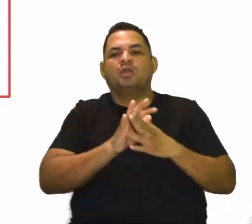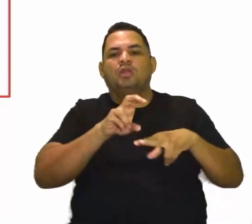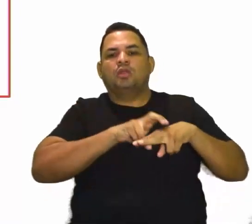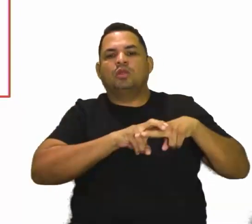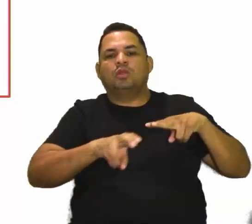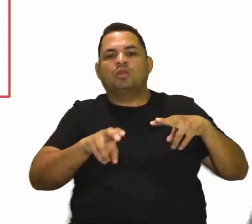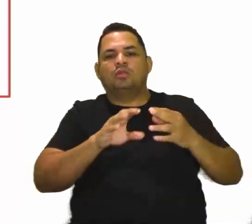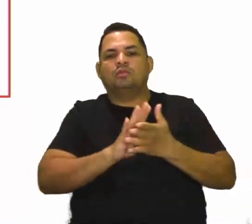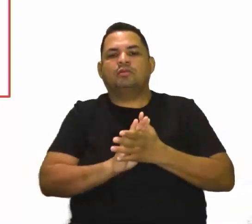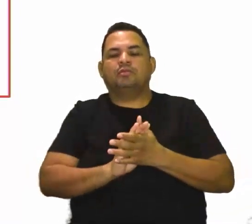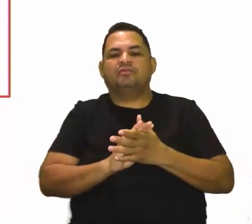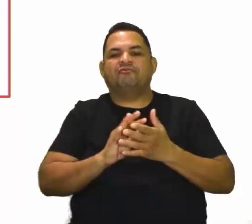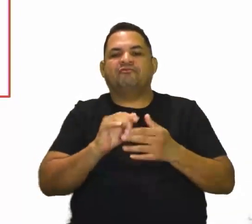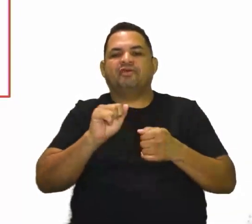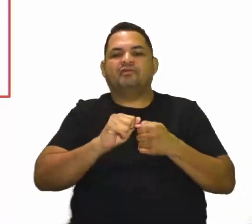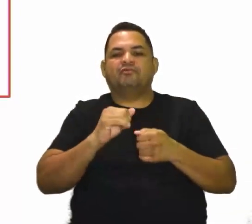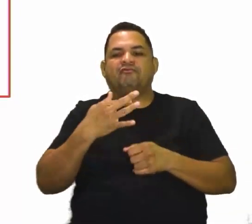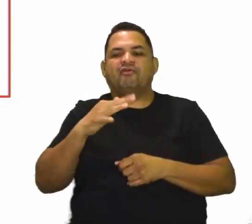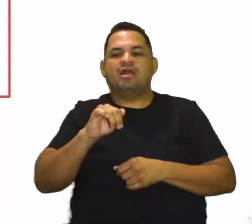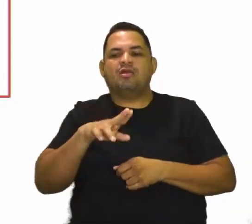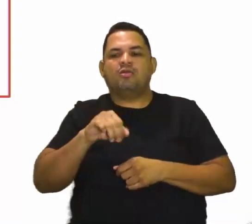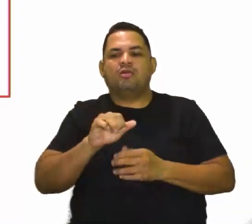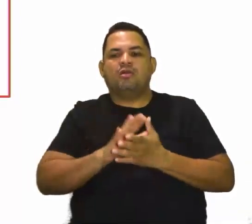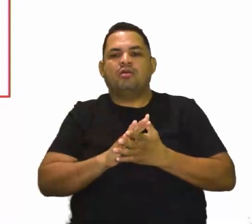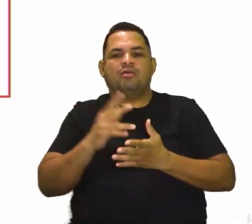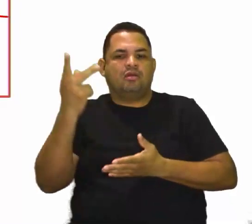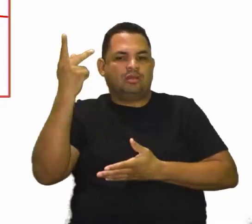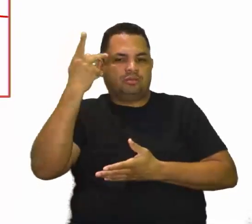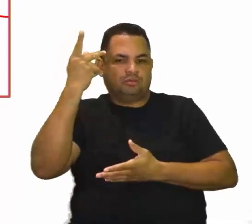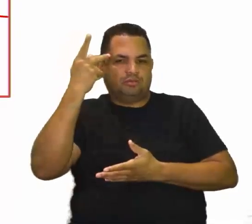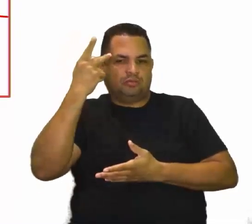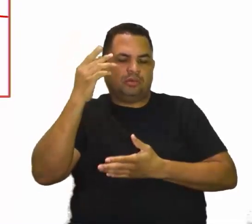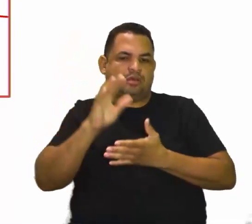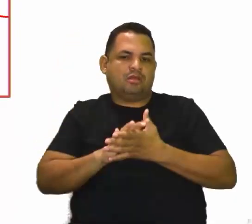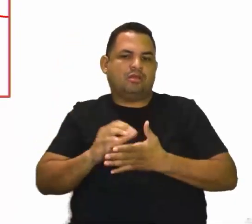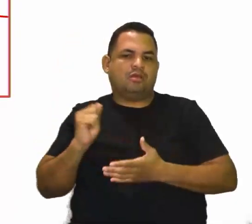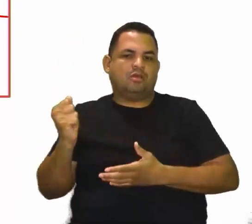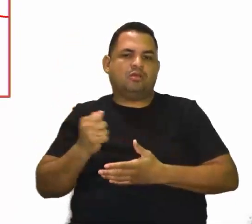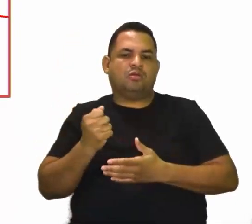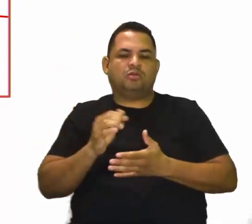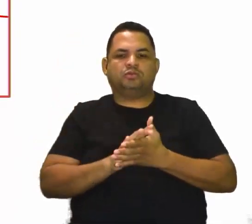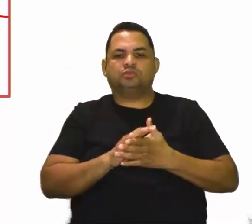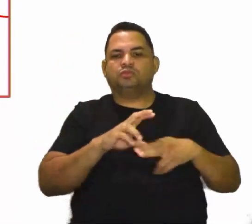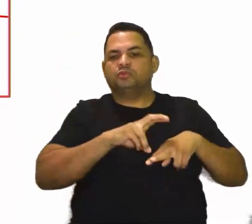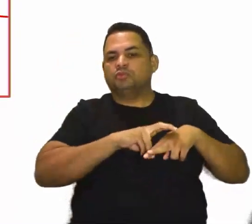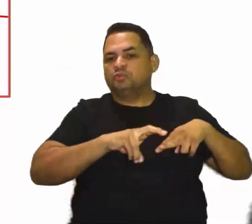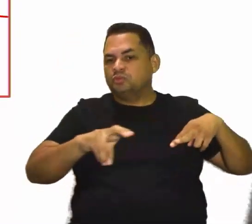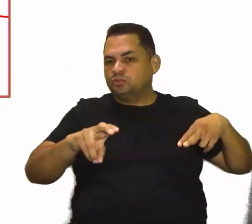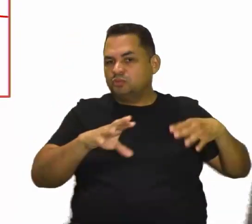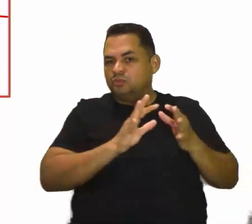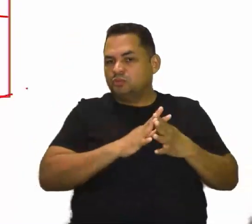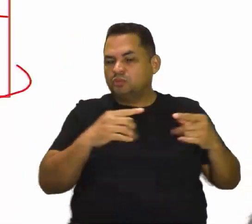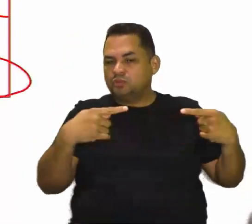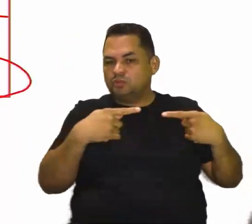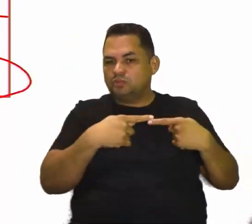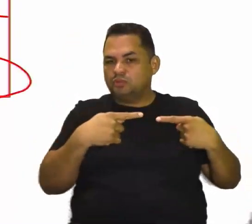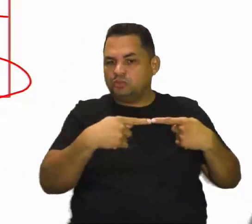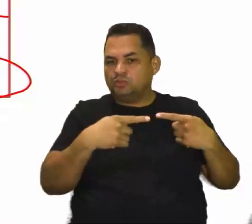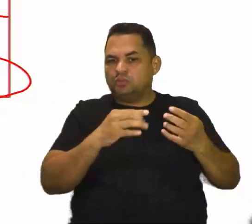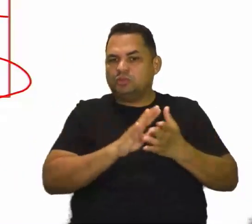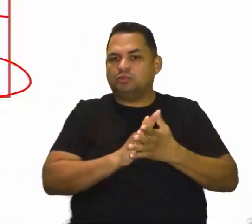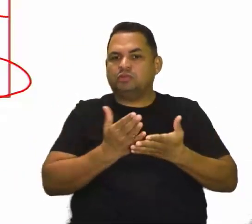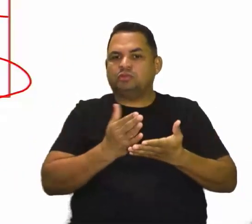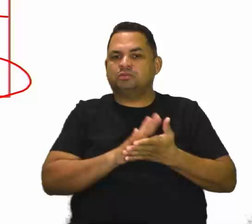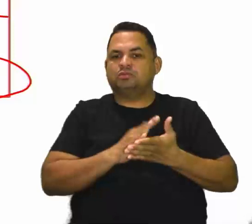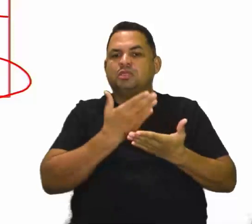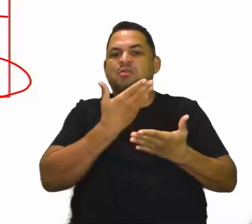por Percival Farquhar, vai ligar São Paulo ao Rio Grande do Sul em 1890, muitos dessas pessoas, desses sertanejos, vão